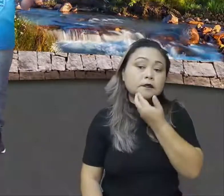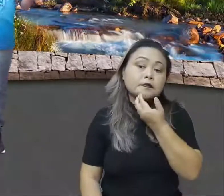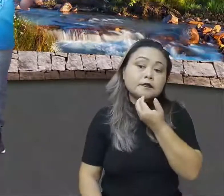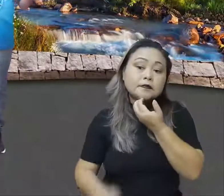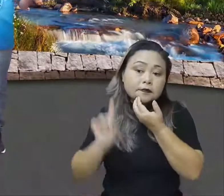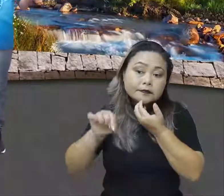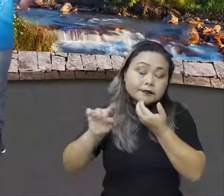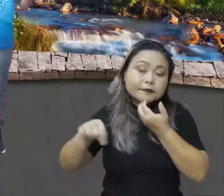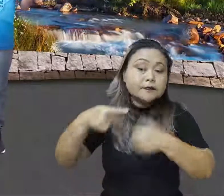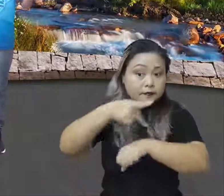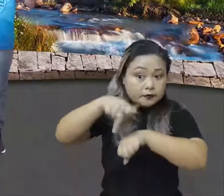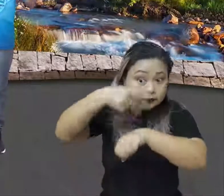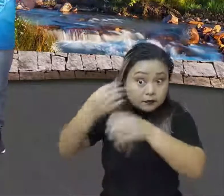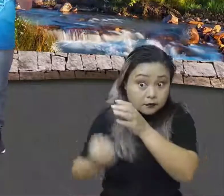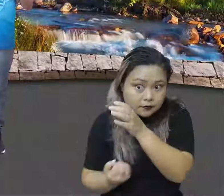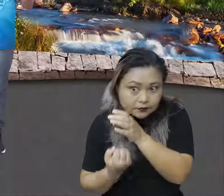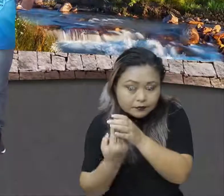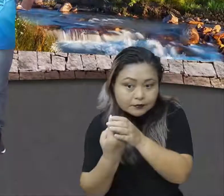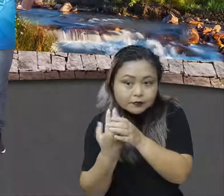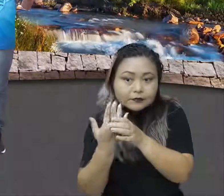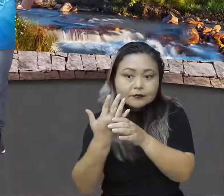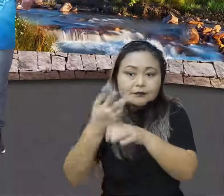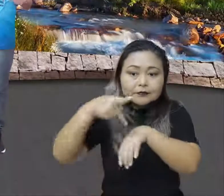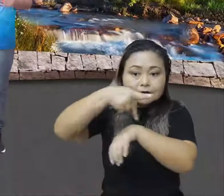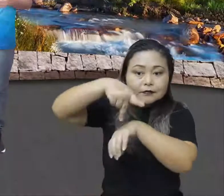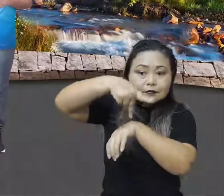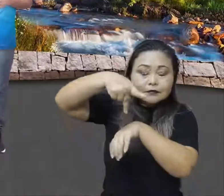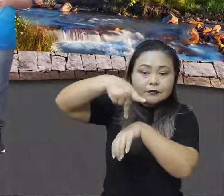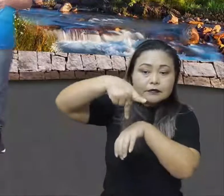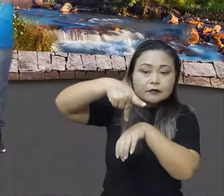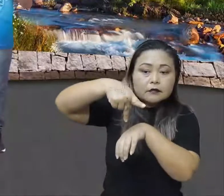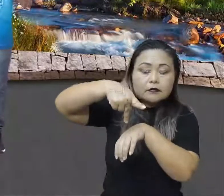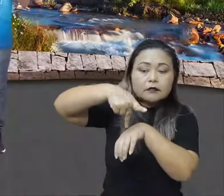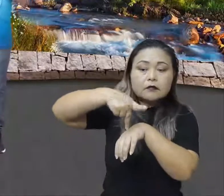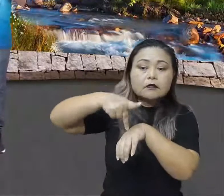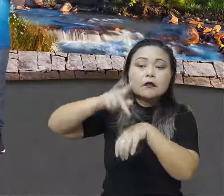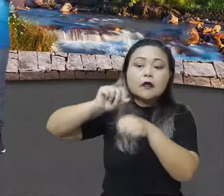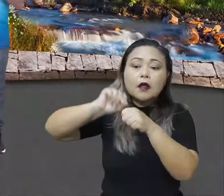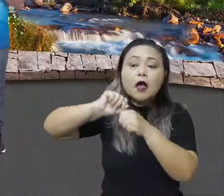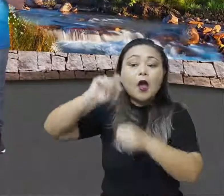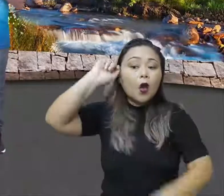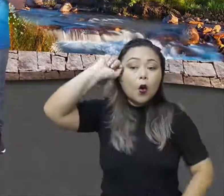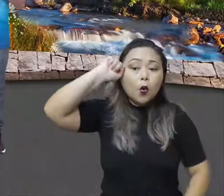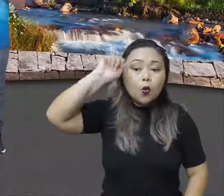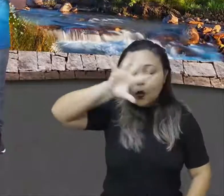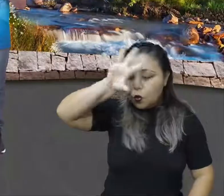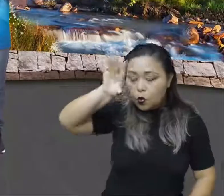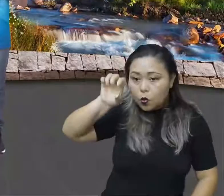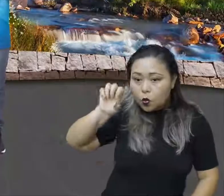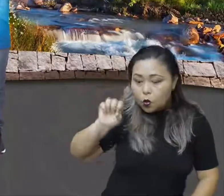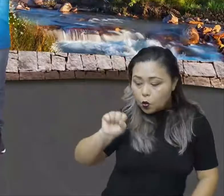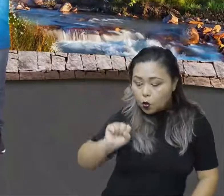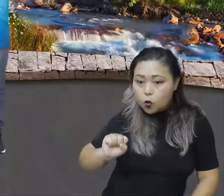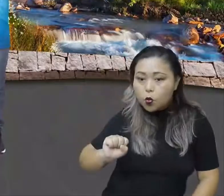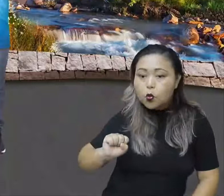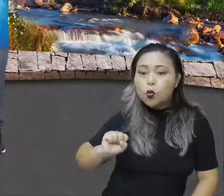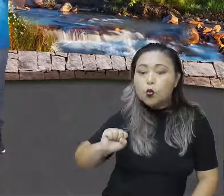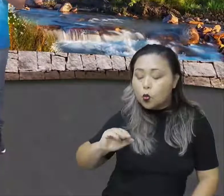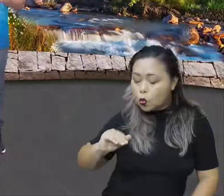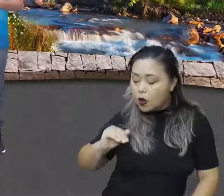É um país emergente, é o único país emergente da África subsaariana que tem uma